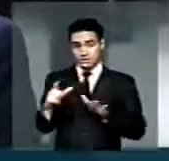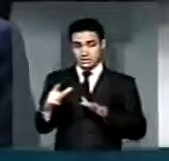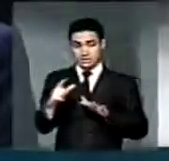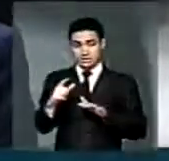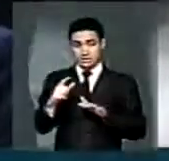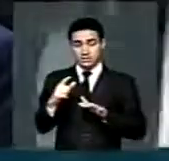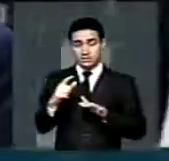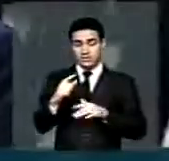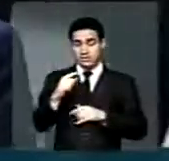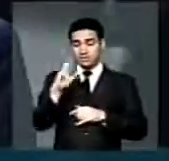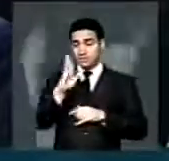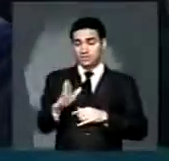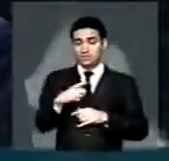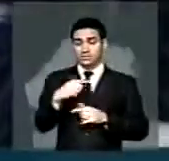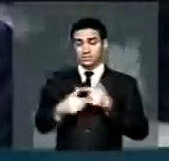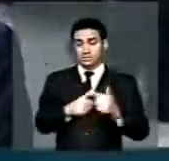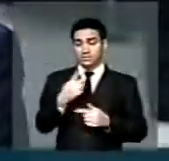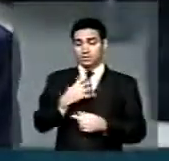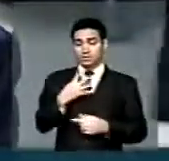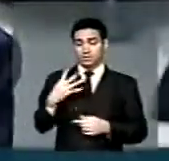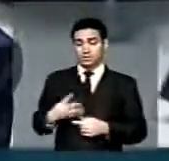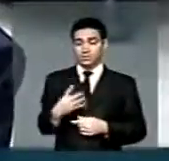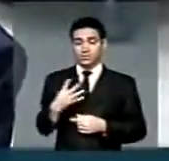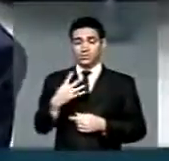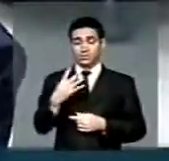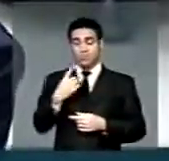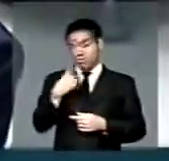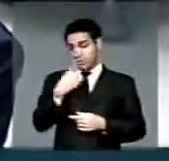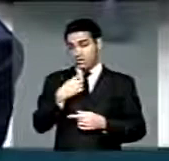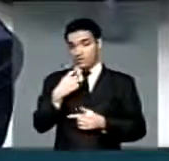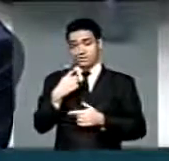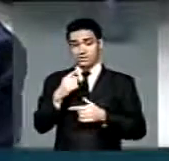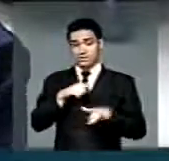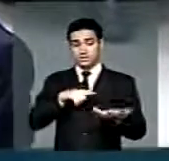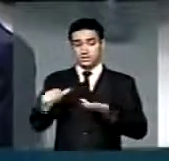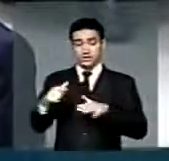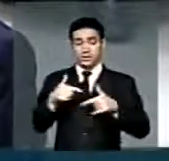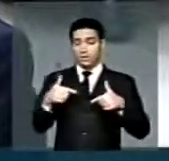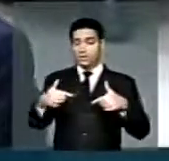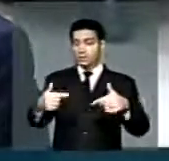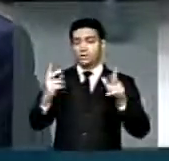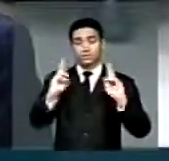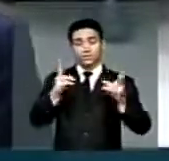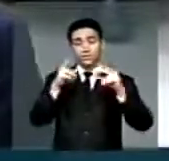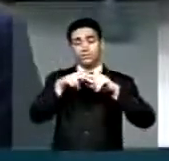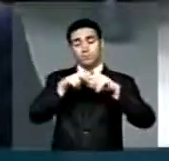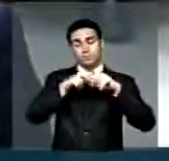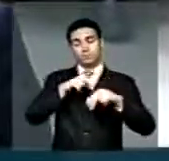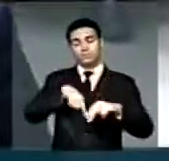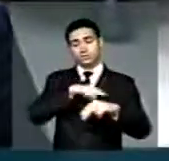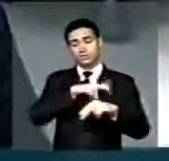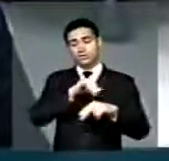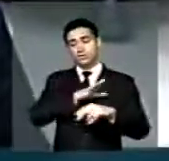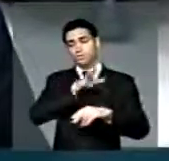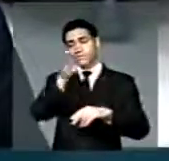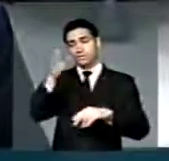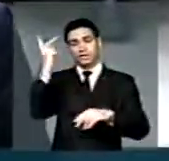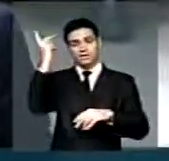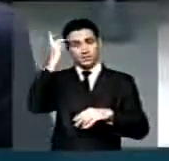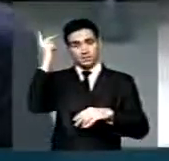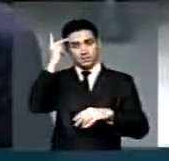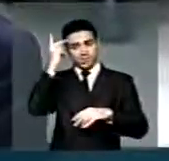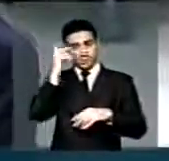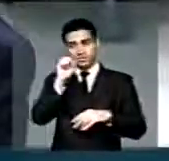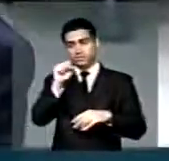trabalha 44 horas semanais, registrado em lei. E essa luta continua. Por isso, nós vamos estar na Praça da Sé, em São Paulo, no